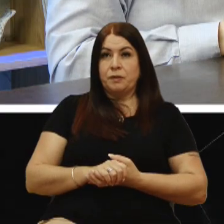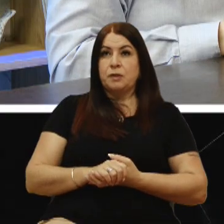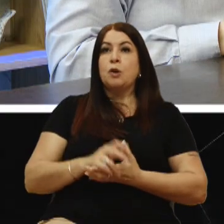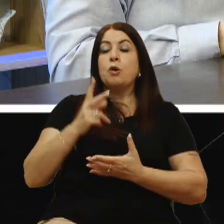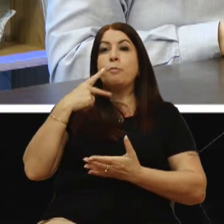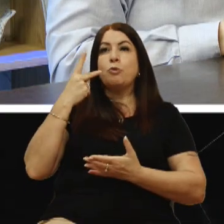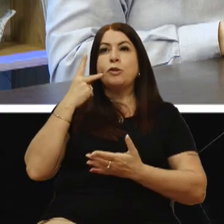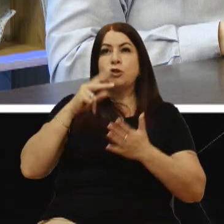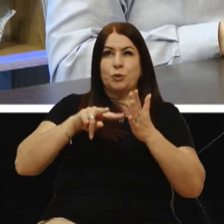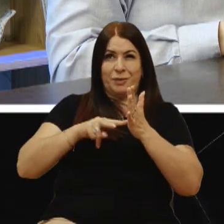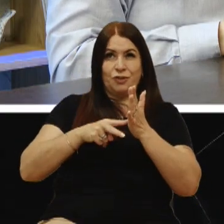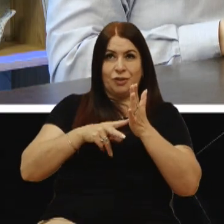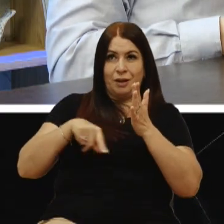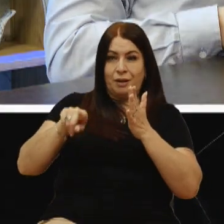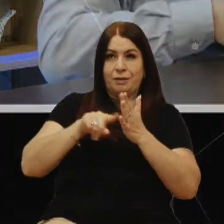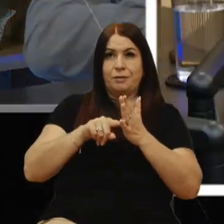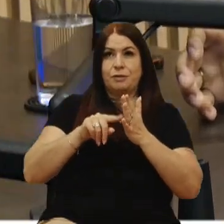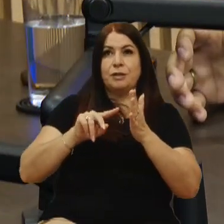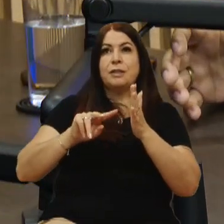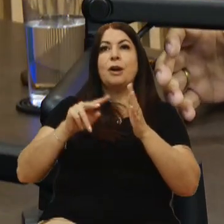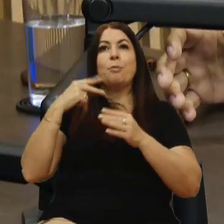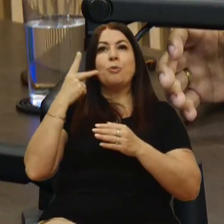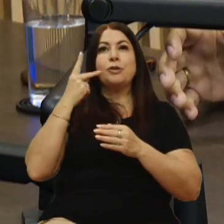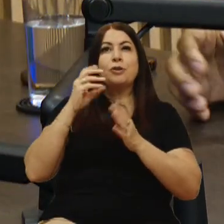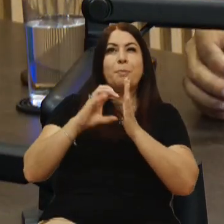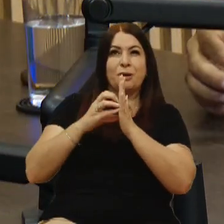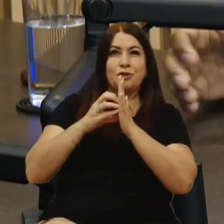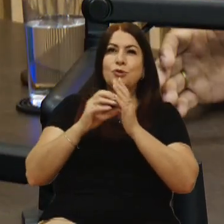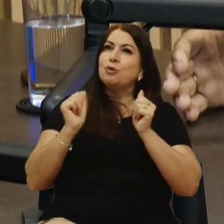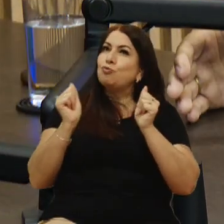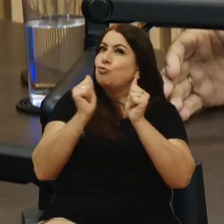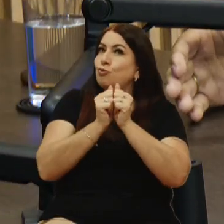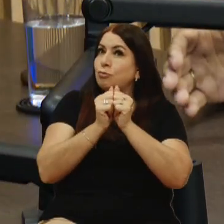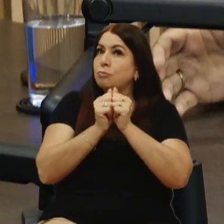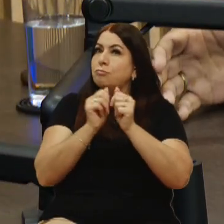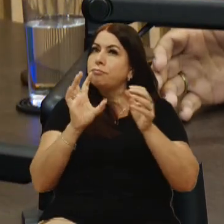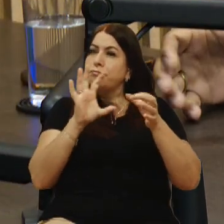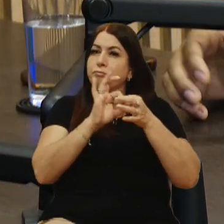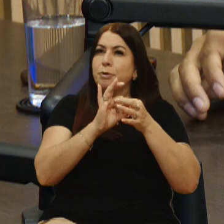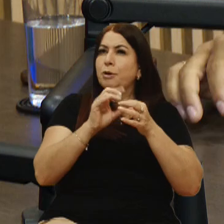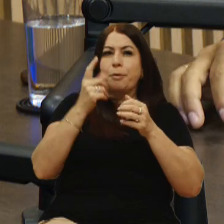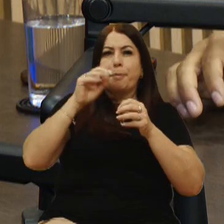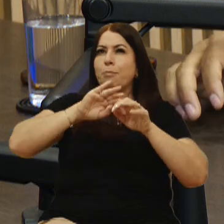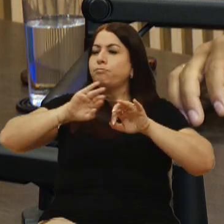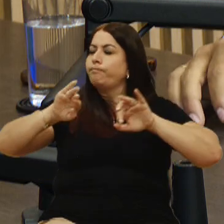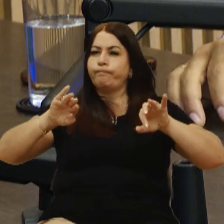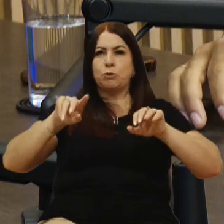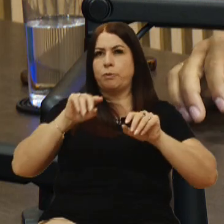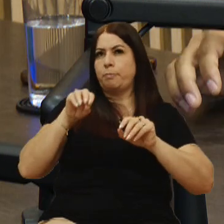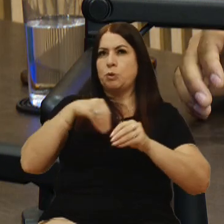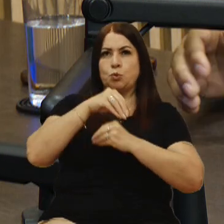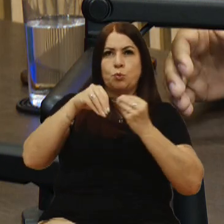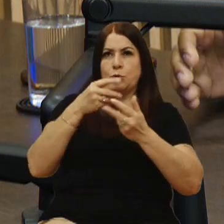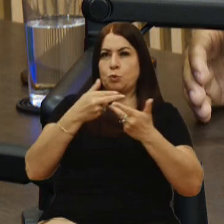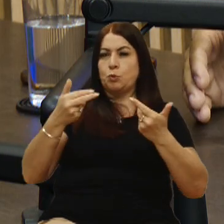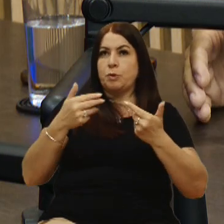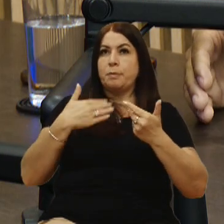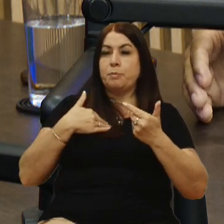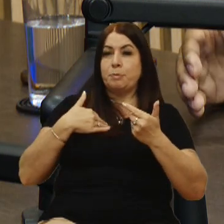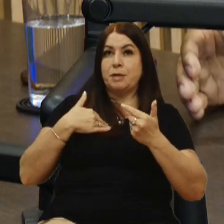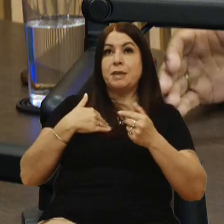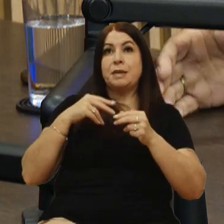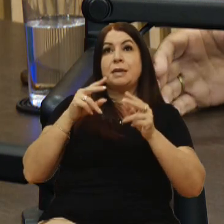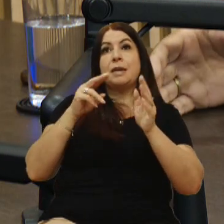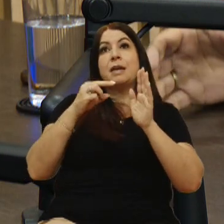política sindical e a política partidária, elas andam atreladas, né? Eu procuro não misturar as duas coisas, né? Porque a minha bandeira